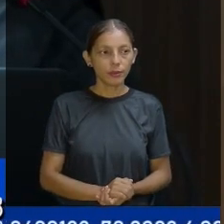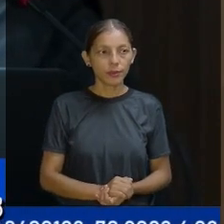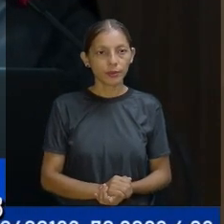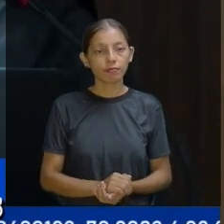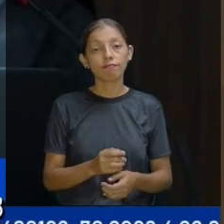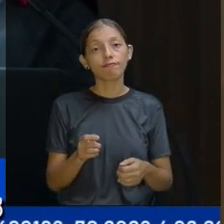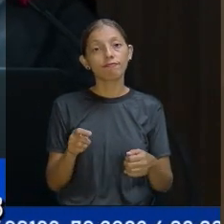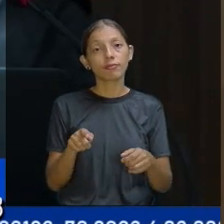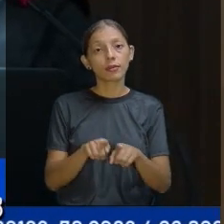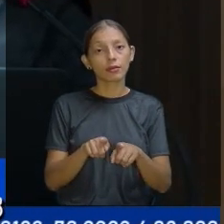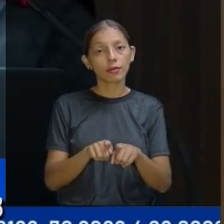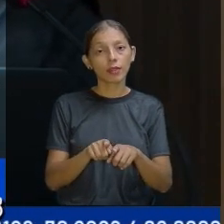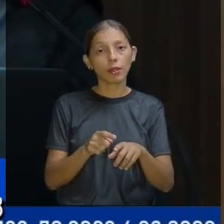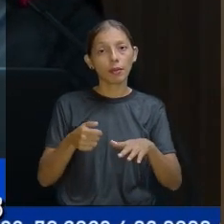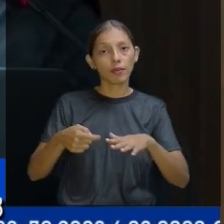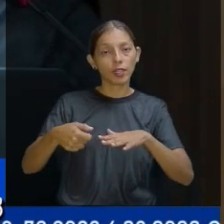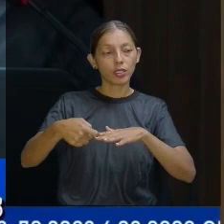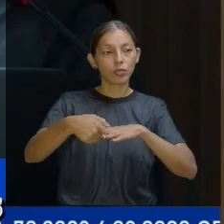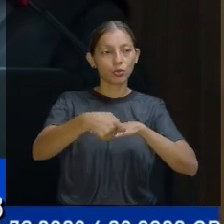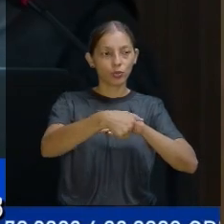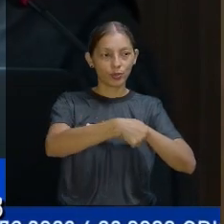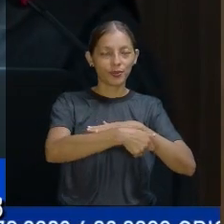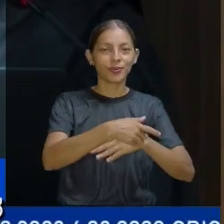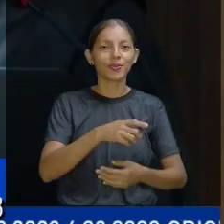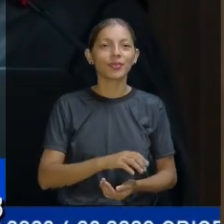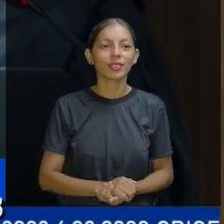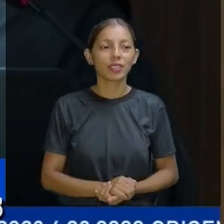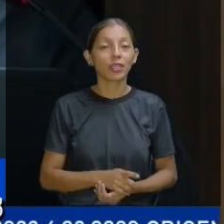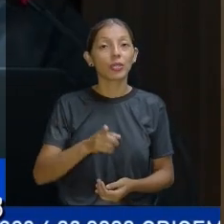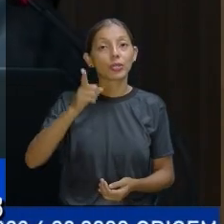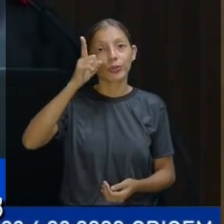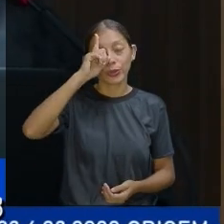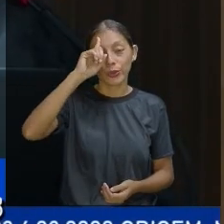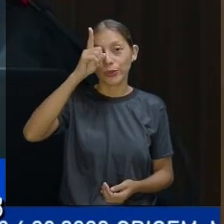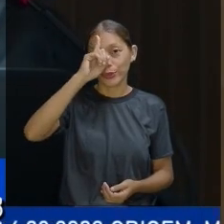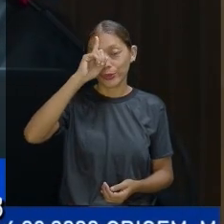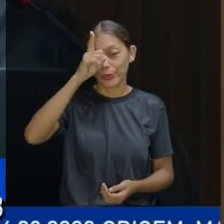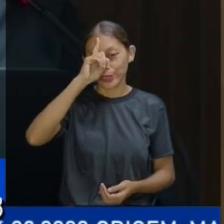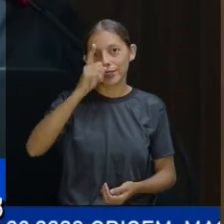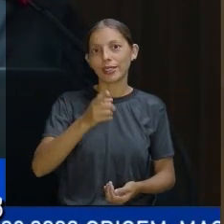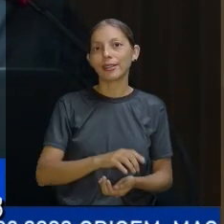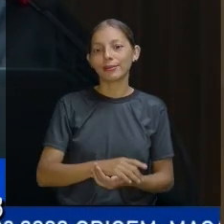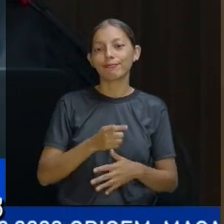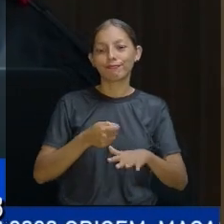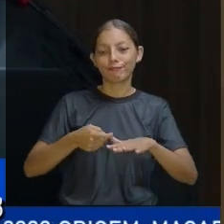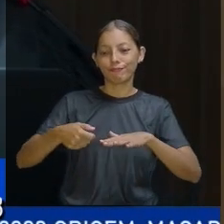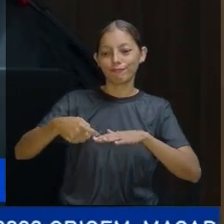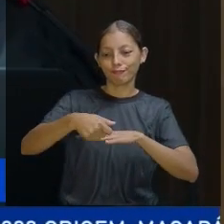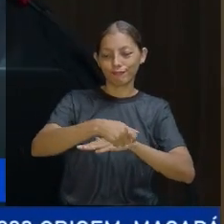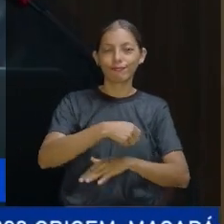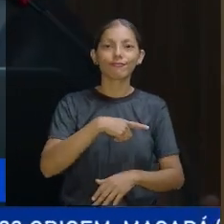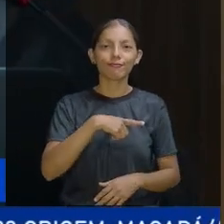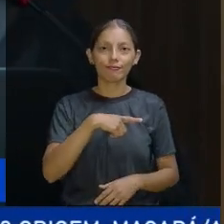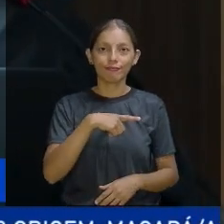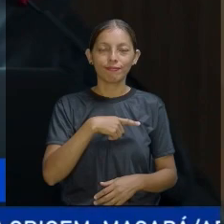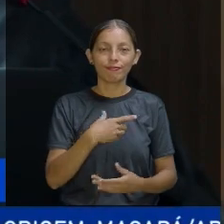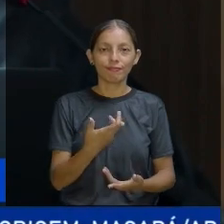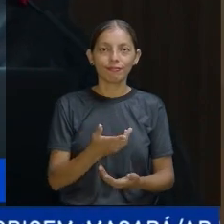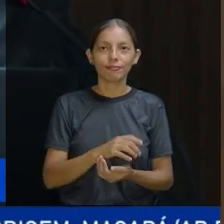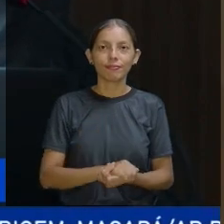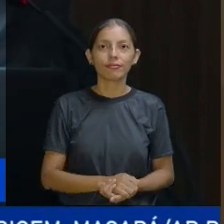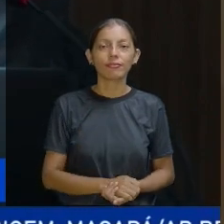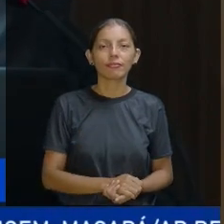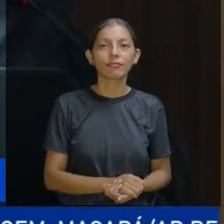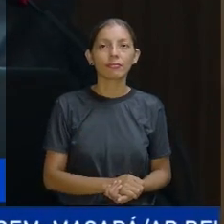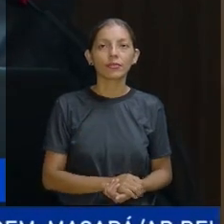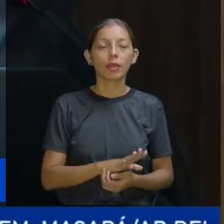news, e a deepfake, que todos os dias essas tecnologias impõem alguma orientação do nosso